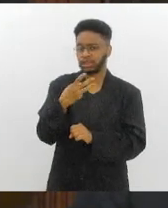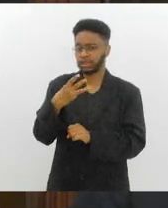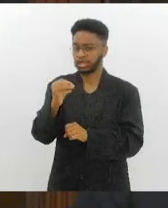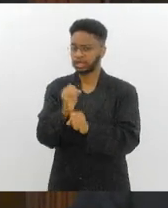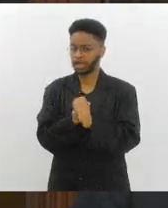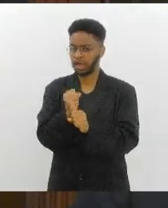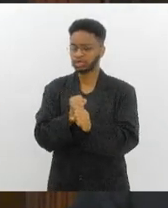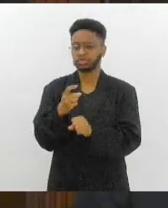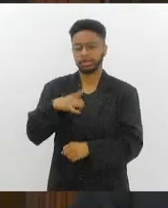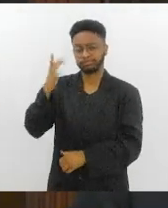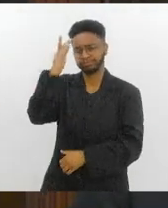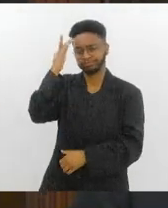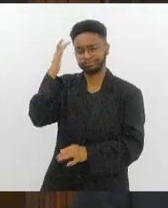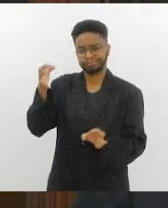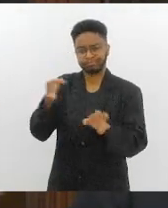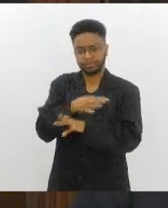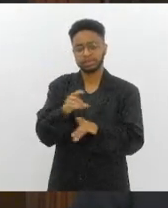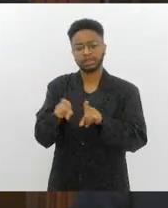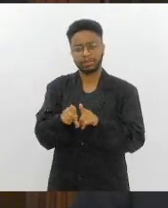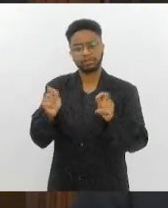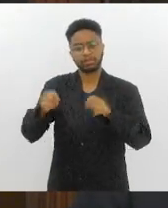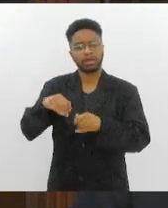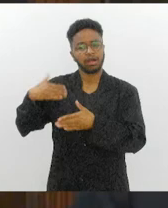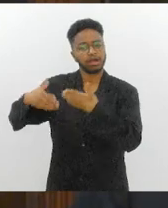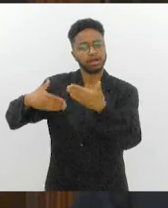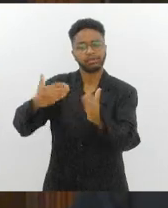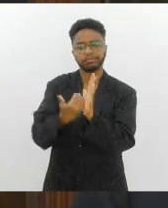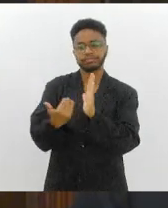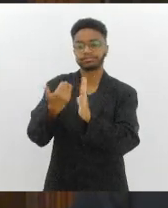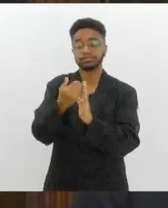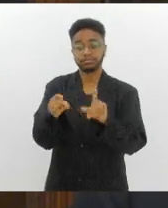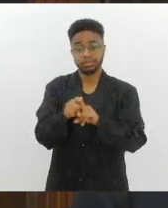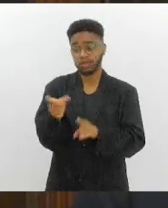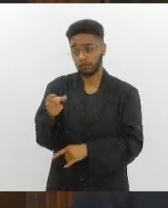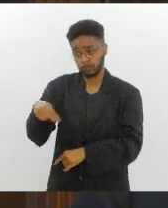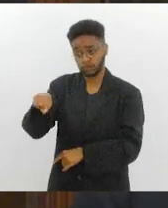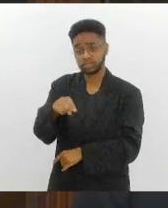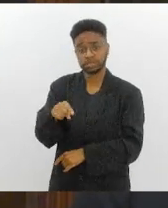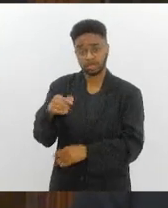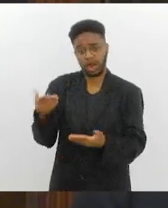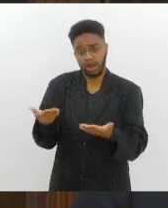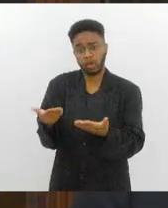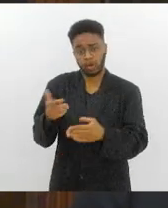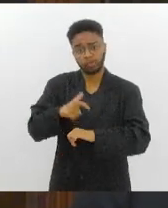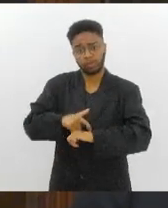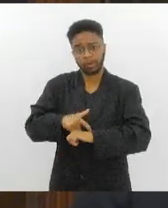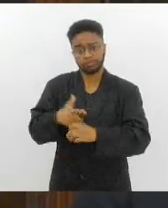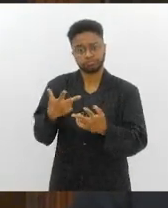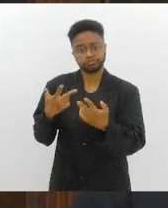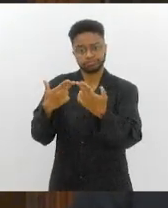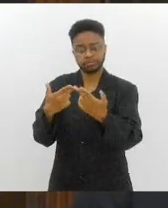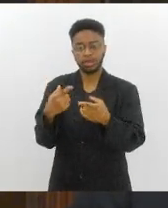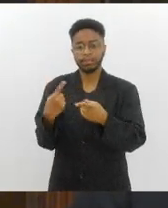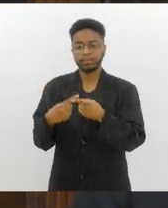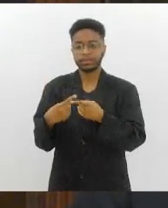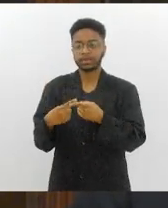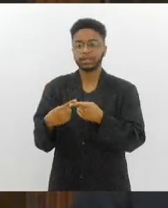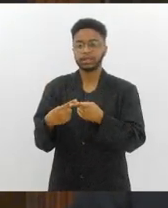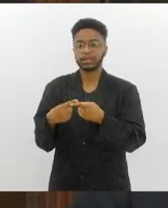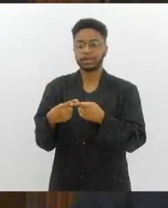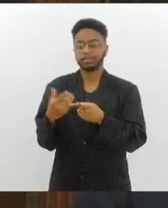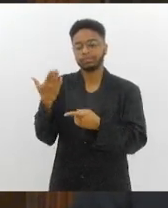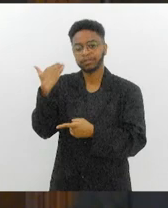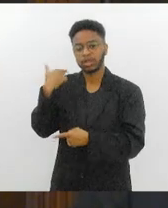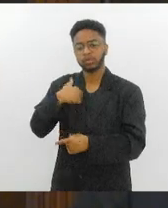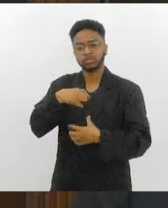né? Está pronto para avançar ainda mais. E vocês estão exatamente nesse momento. Quando a gente, eu também tive essa mesma